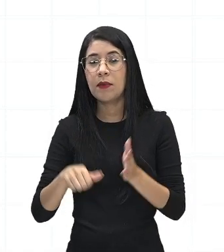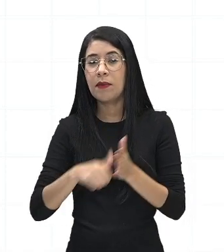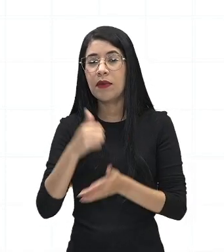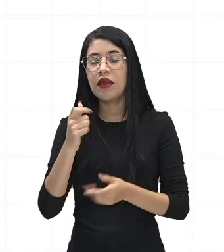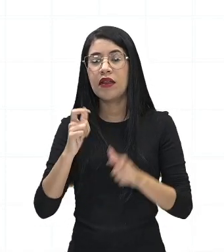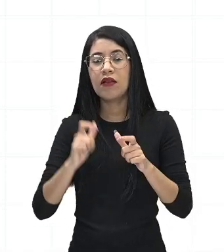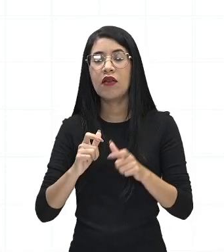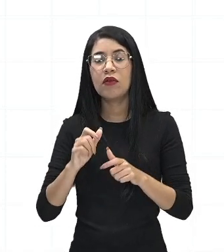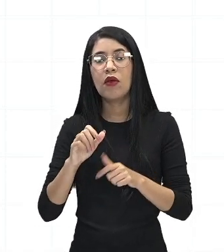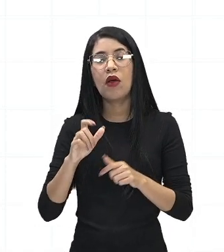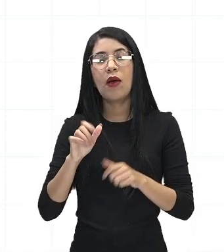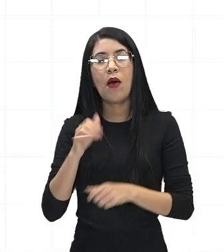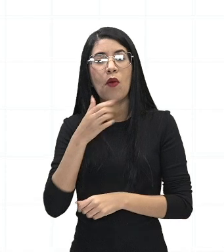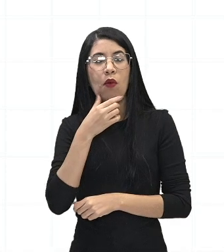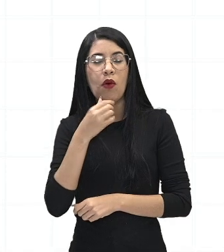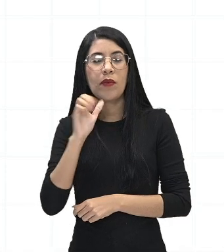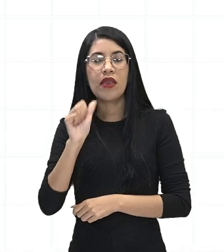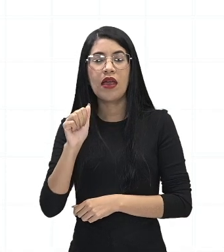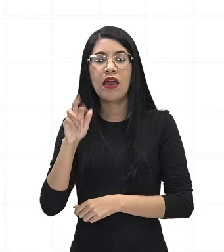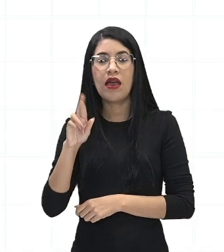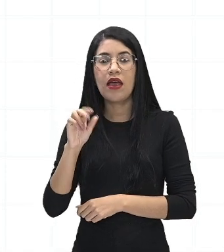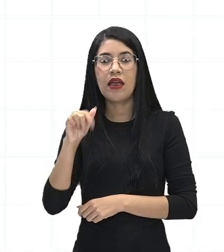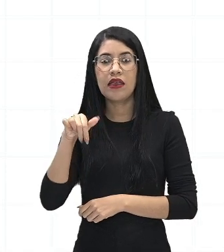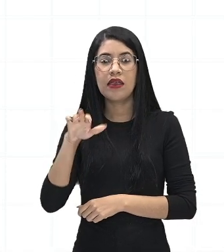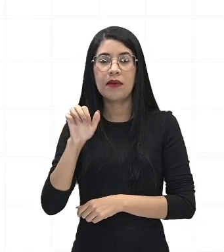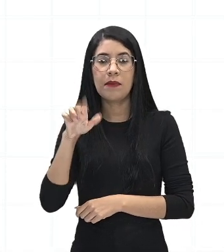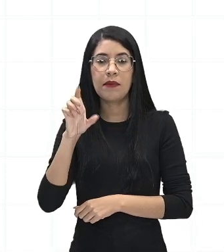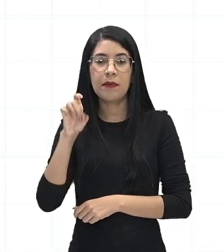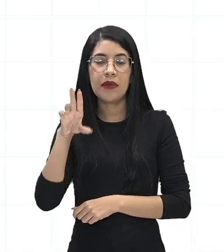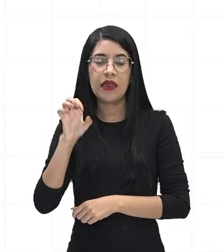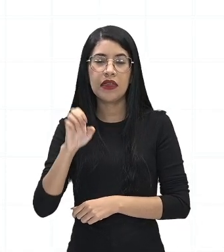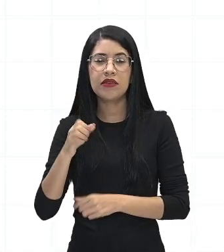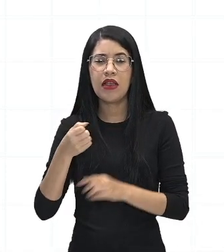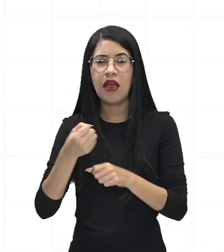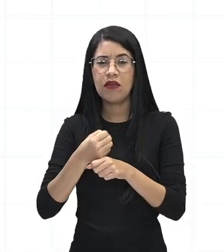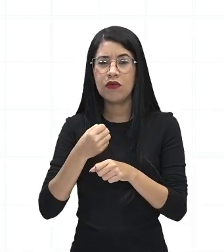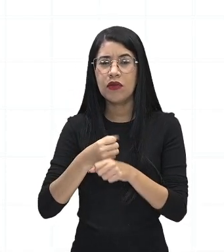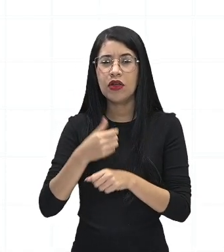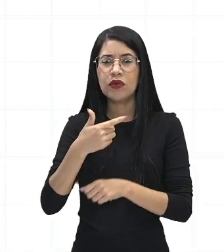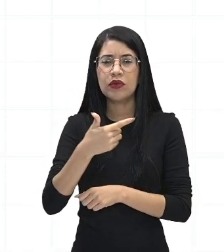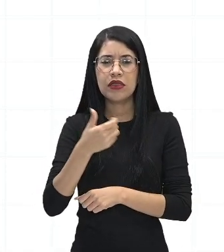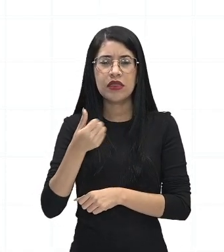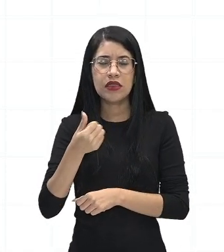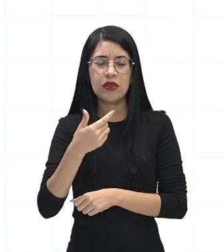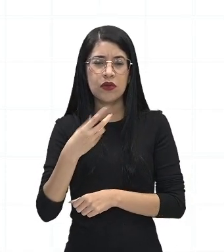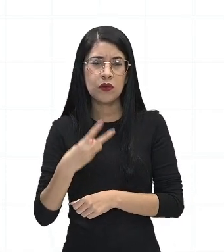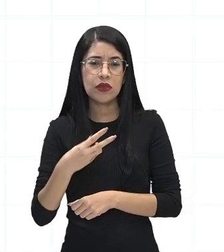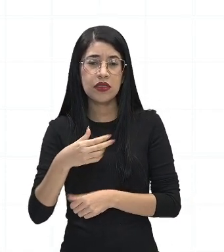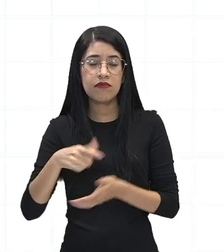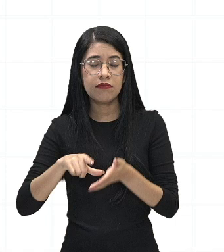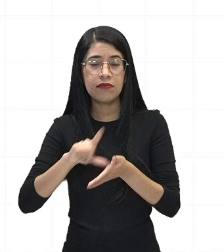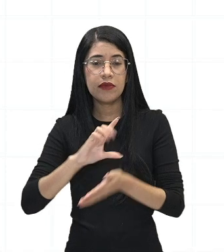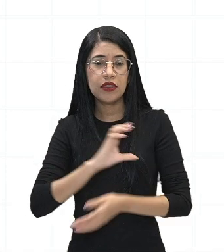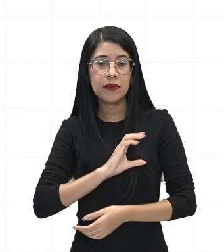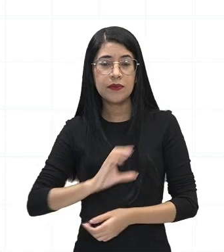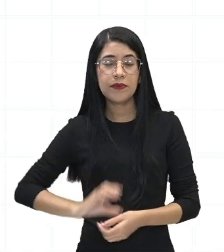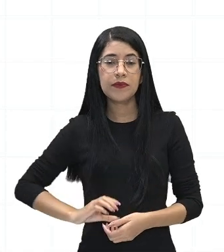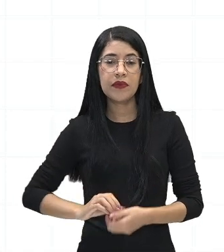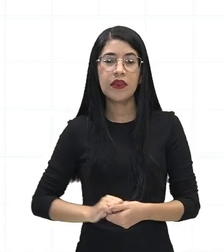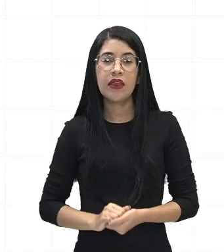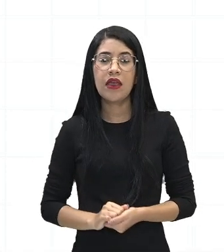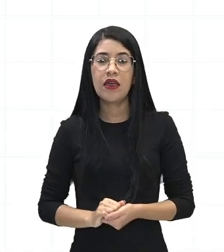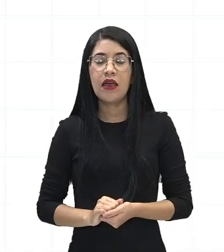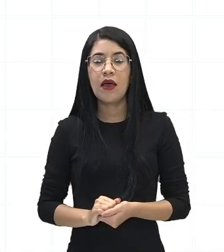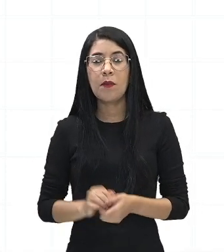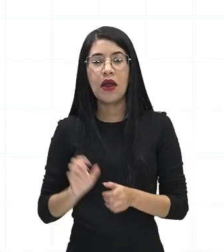por Arquimedes, olha só, desde 212 antes de Cristo, por exemplo, para deslocar